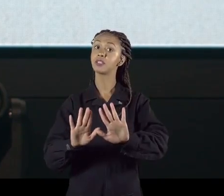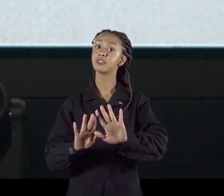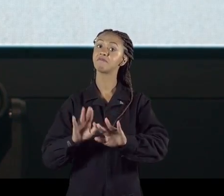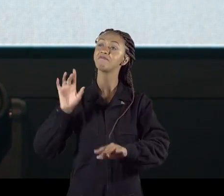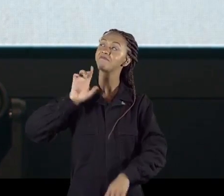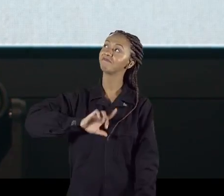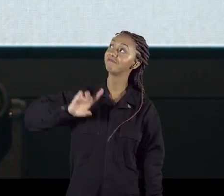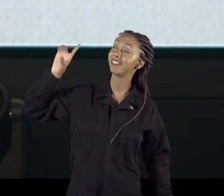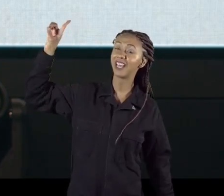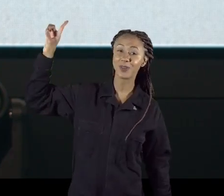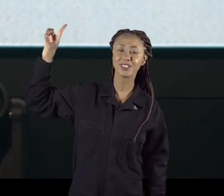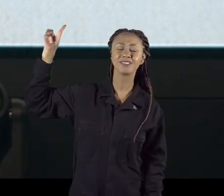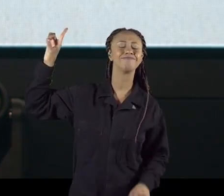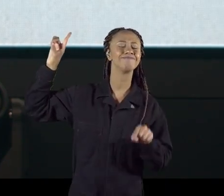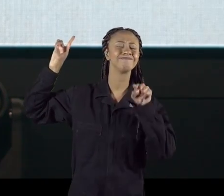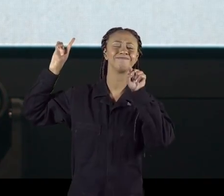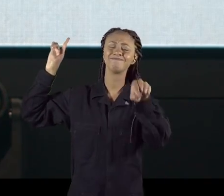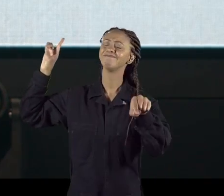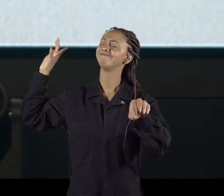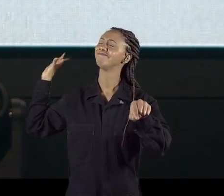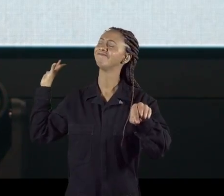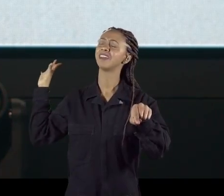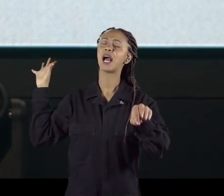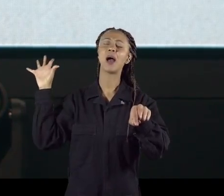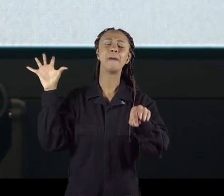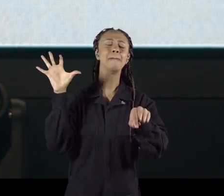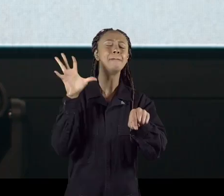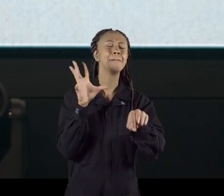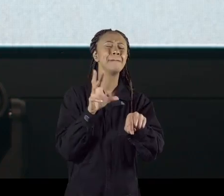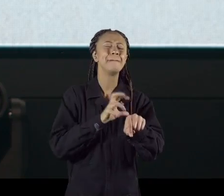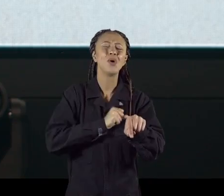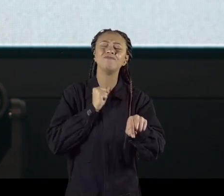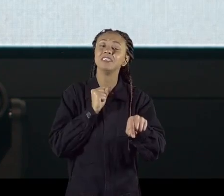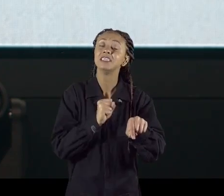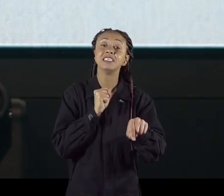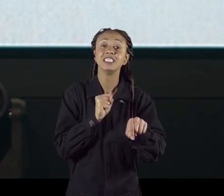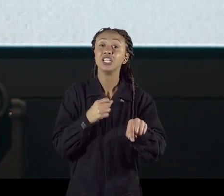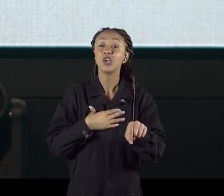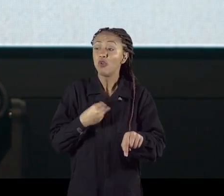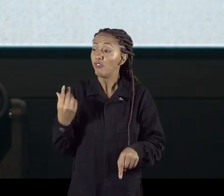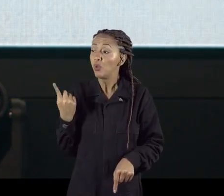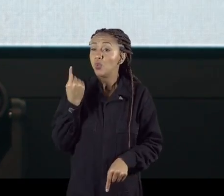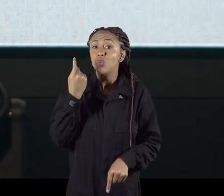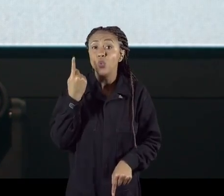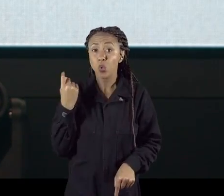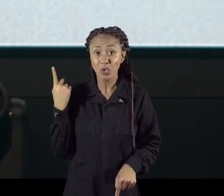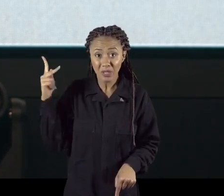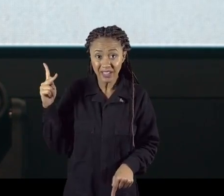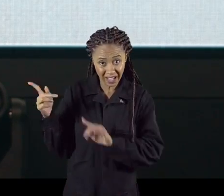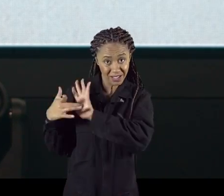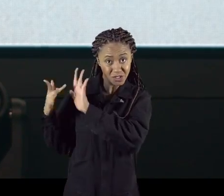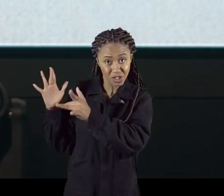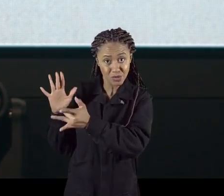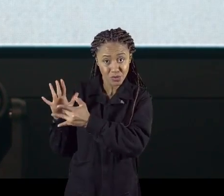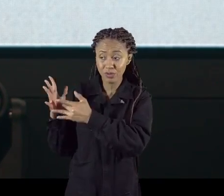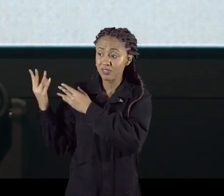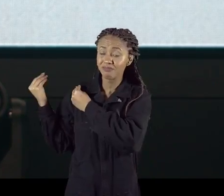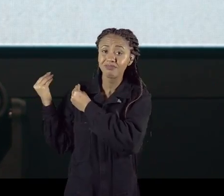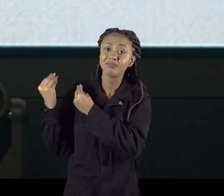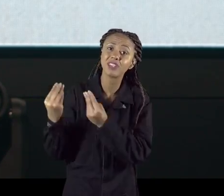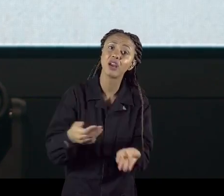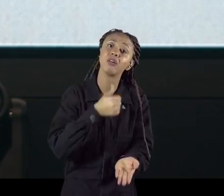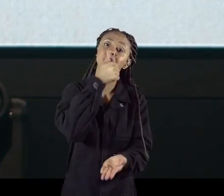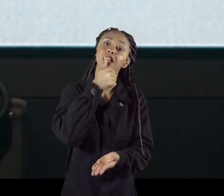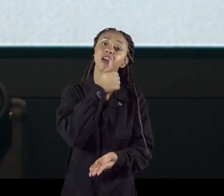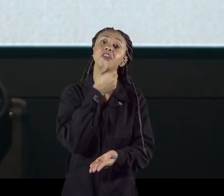que te amou tanto que entregou o seu único filho Jesus para que você fosse mais